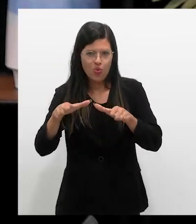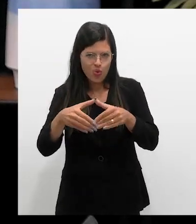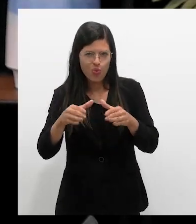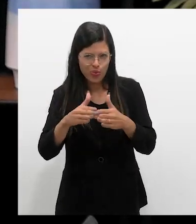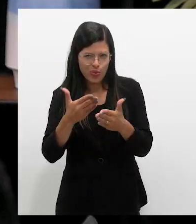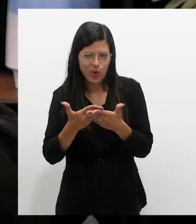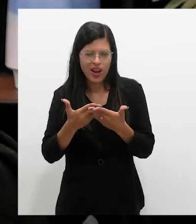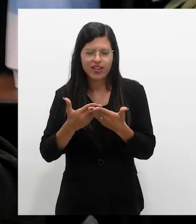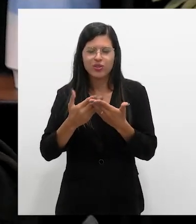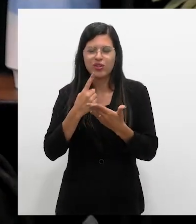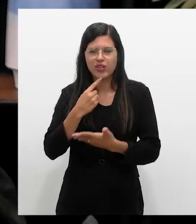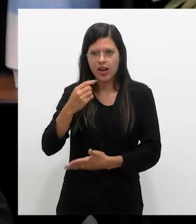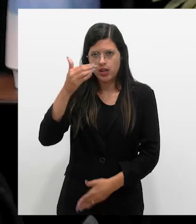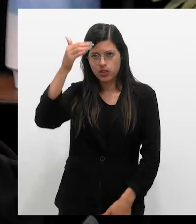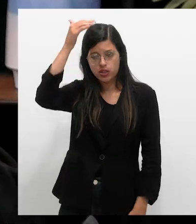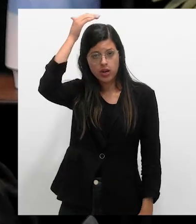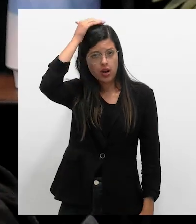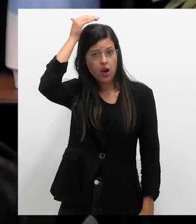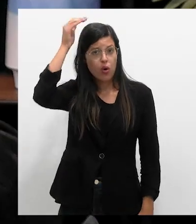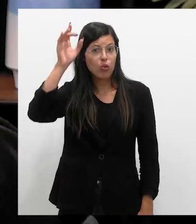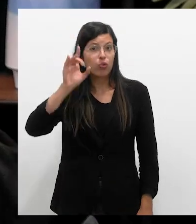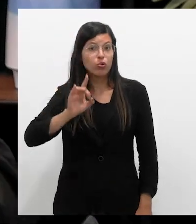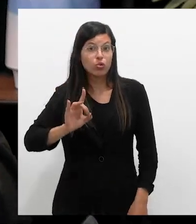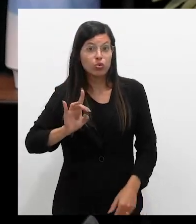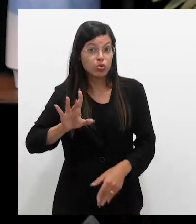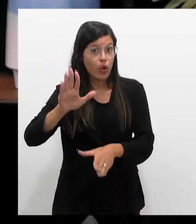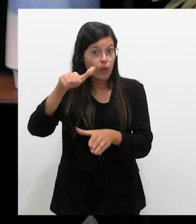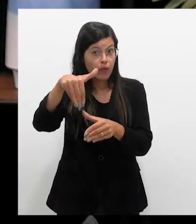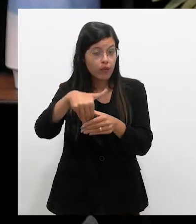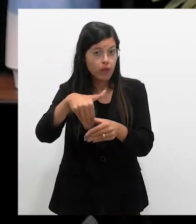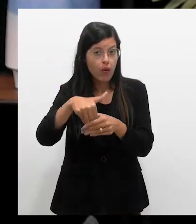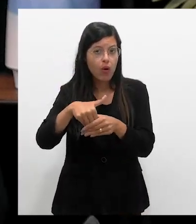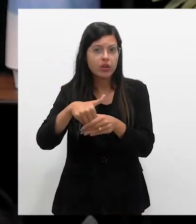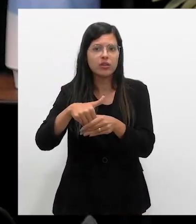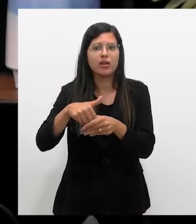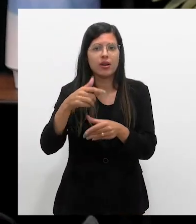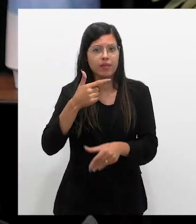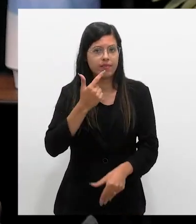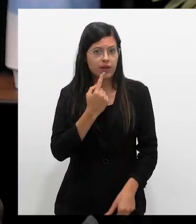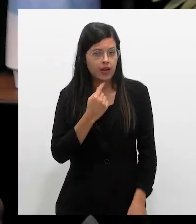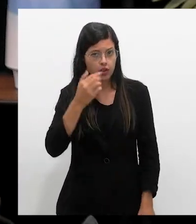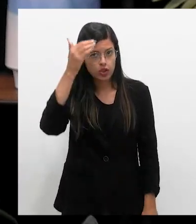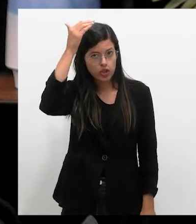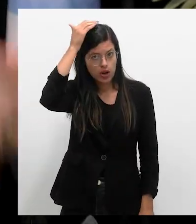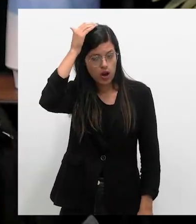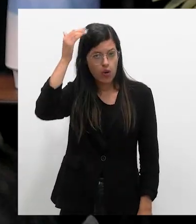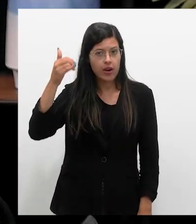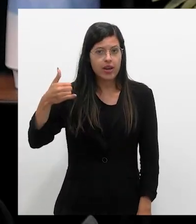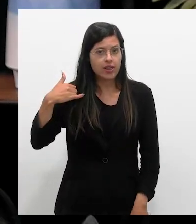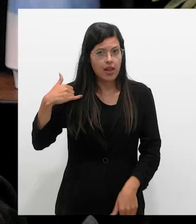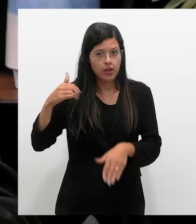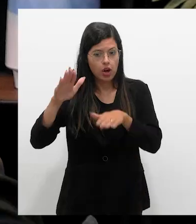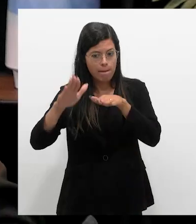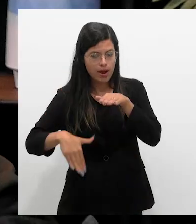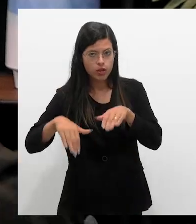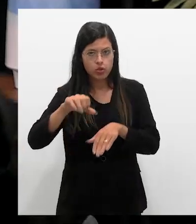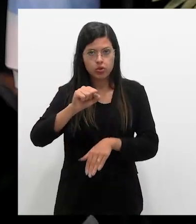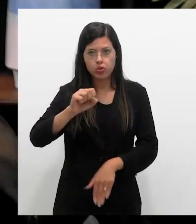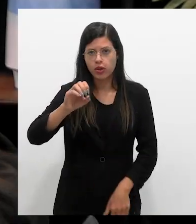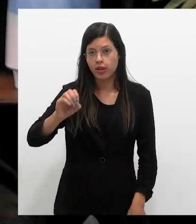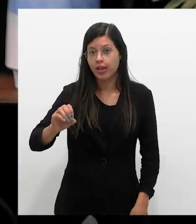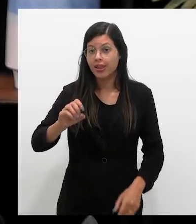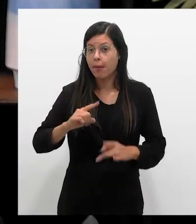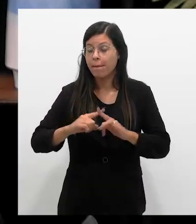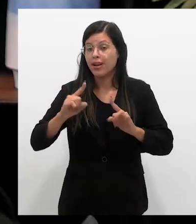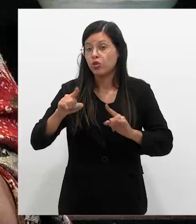tese, só votam, na prática, e em tese, só os cardeais votam abaixo de 80 anos. Mas o eleito pode ser de